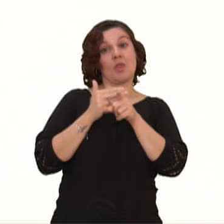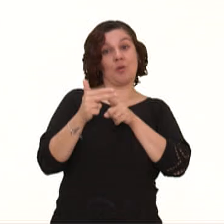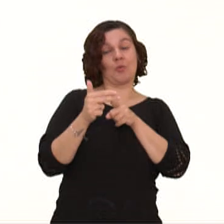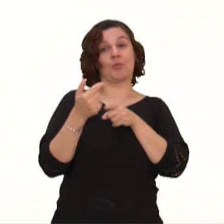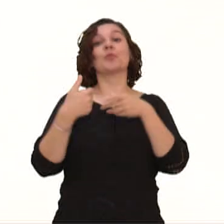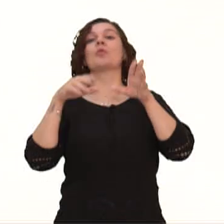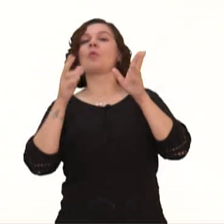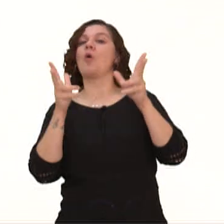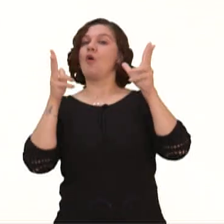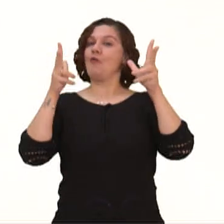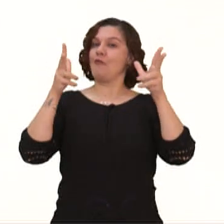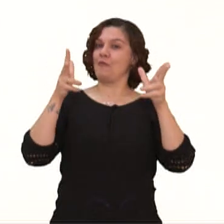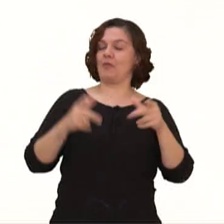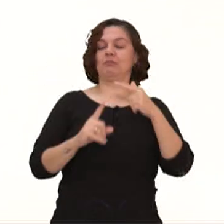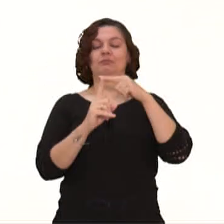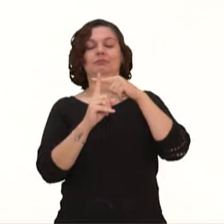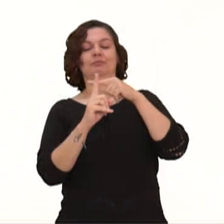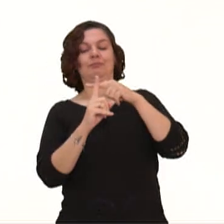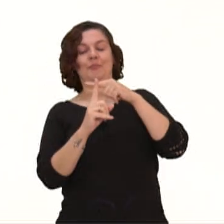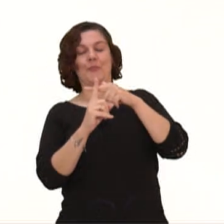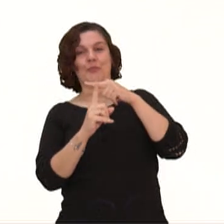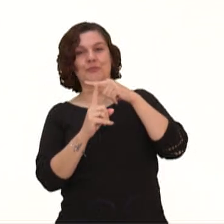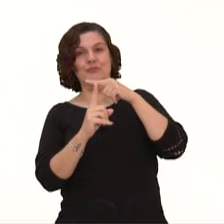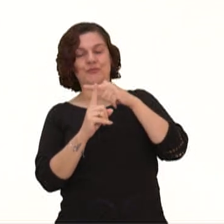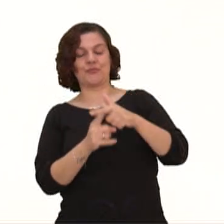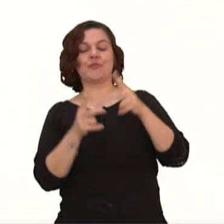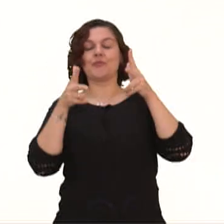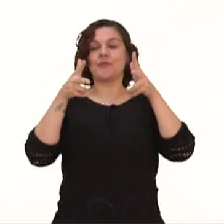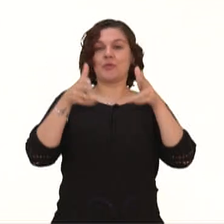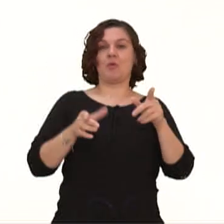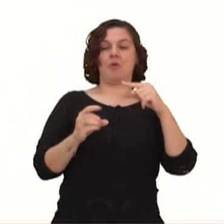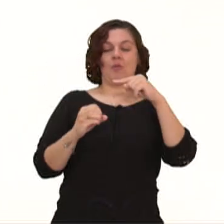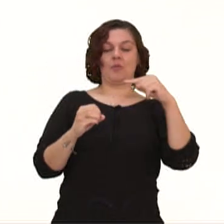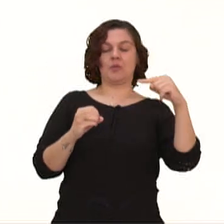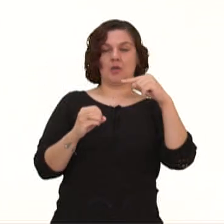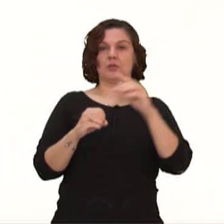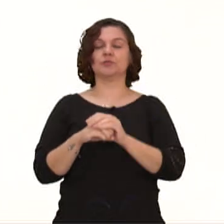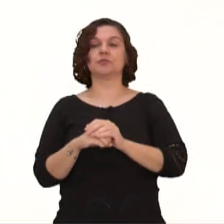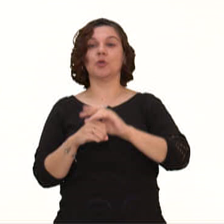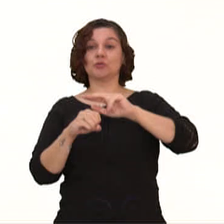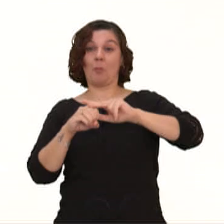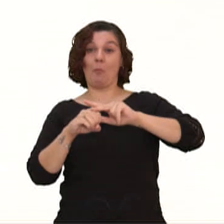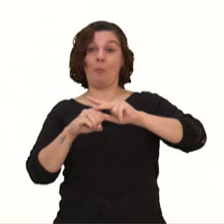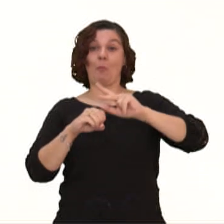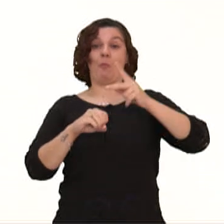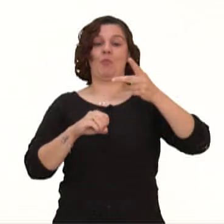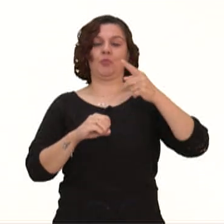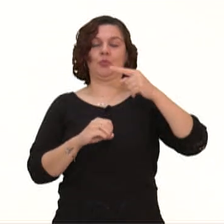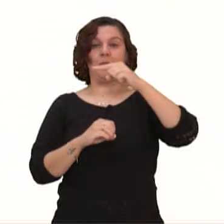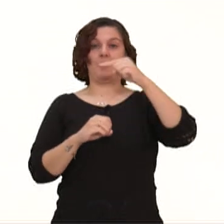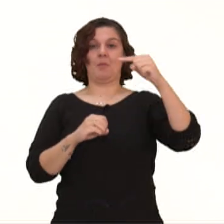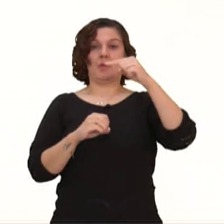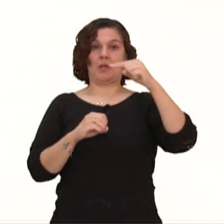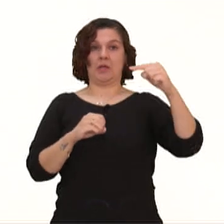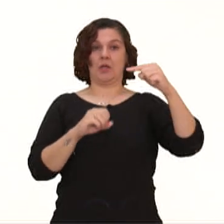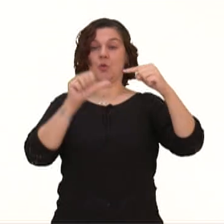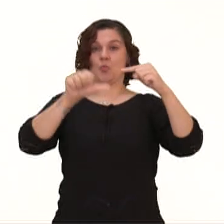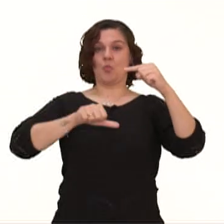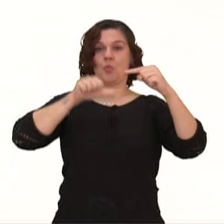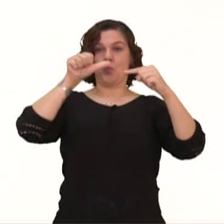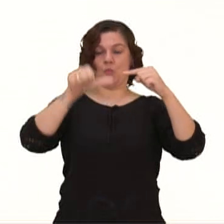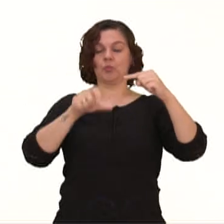elétrons. Quando isso acontece, ele é chamado neutro. Quando eu mudo o número de elétrons, ele passa a ser chamado